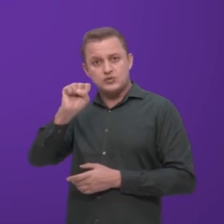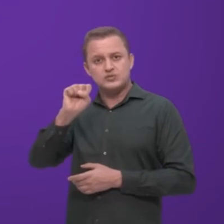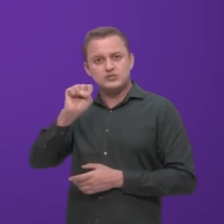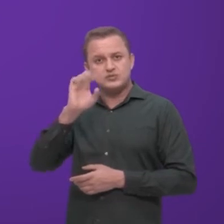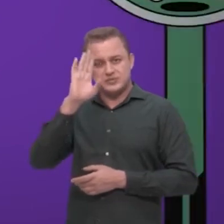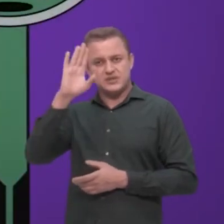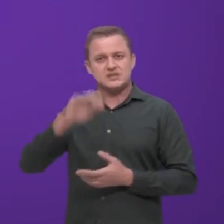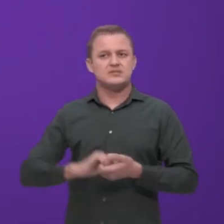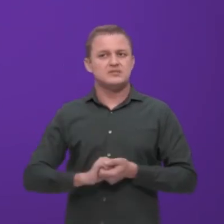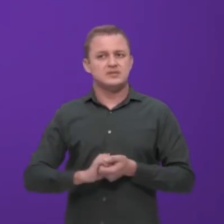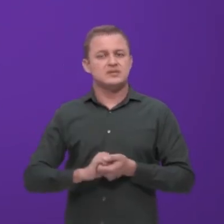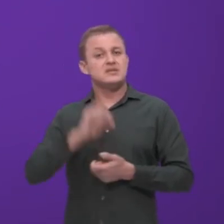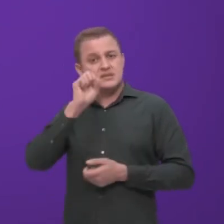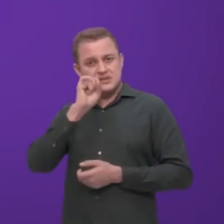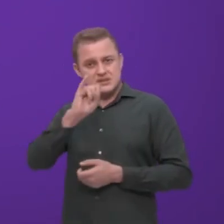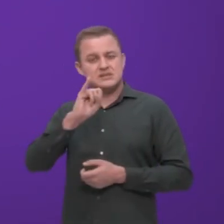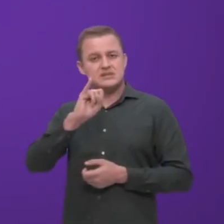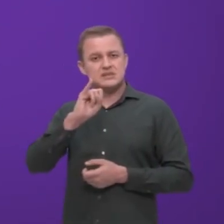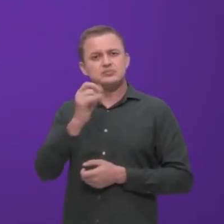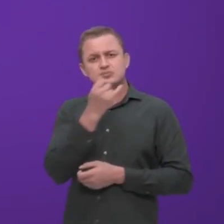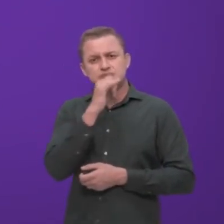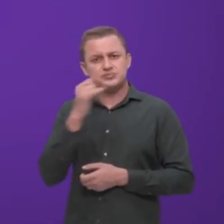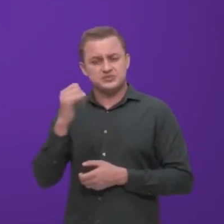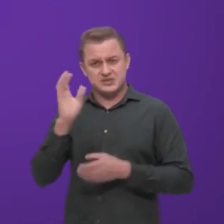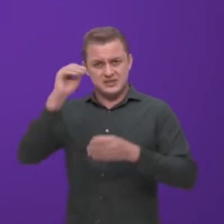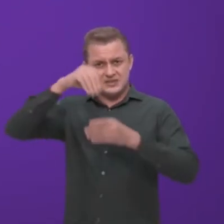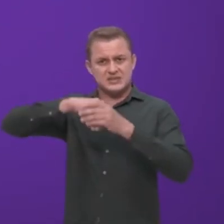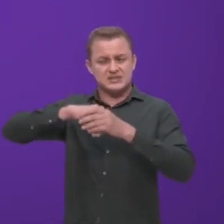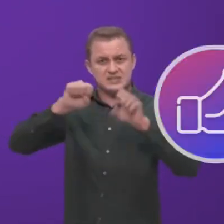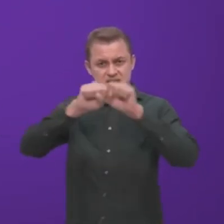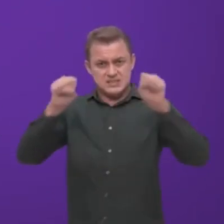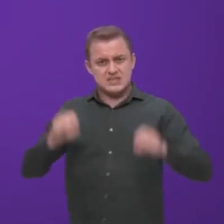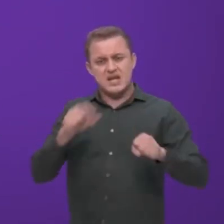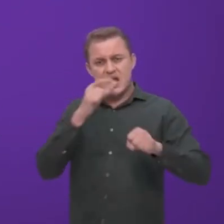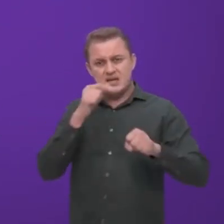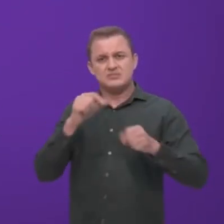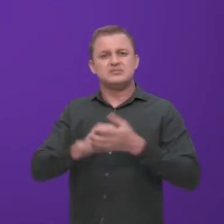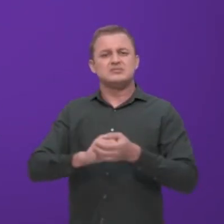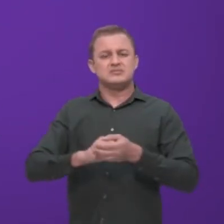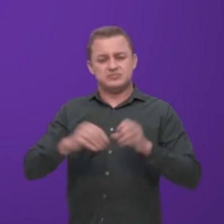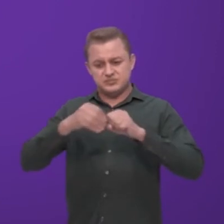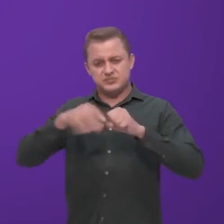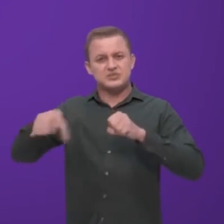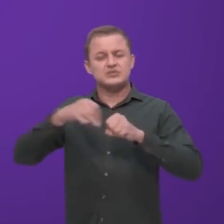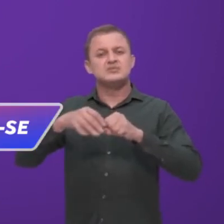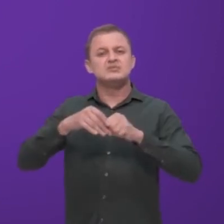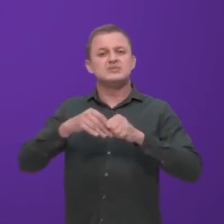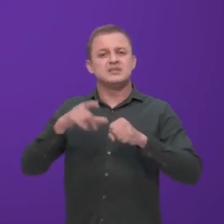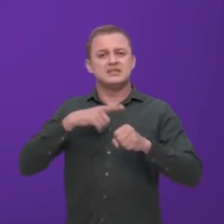Oitavo princípio: estabelece que a energia colocada em um sistema hidráulico,